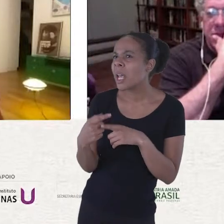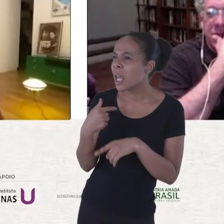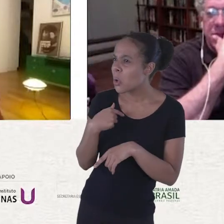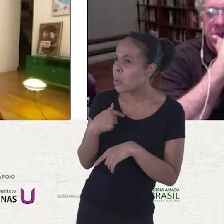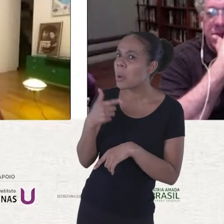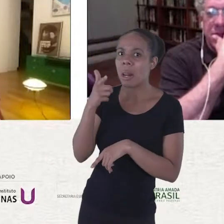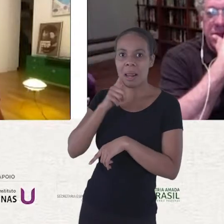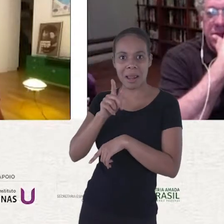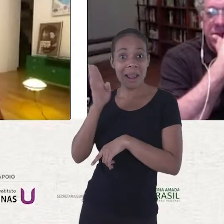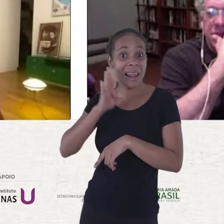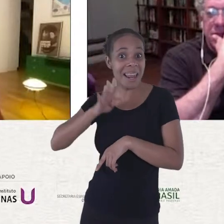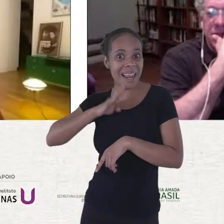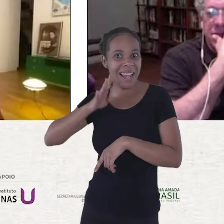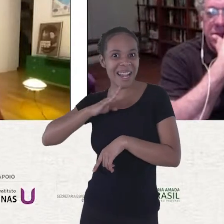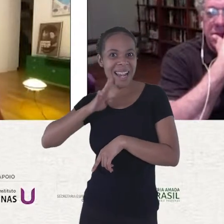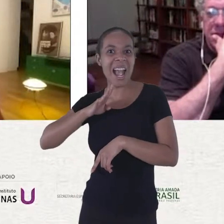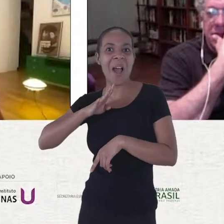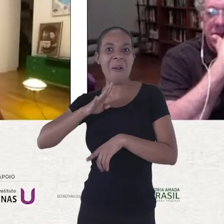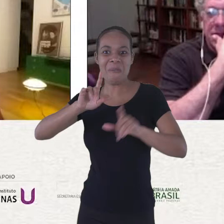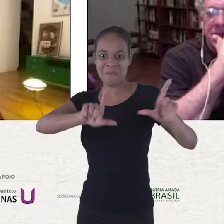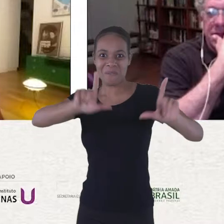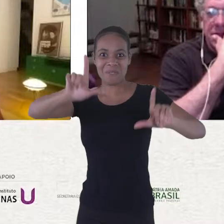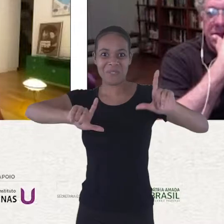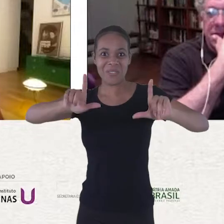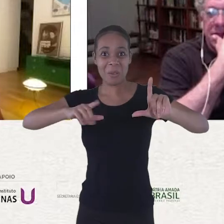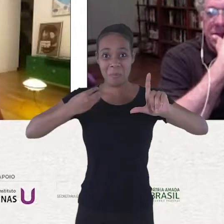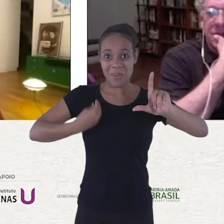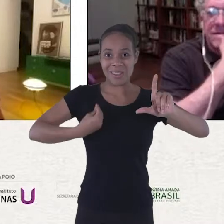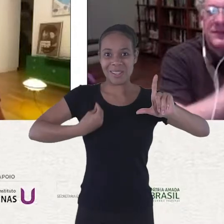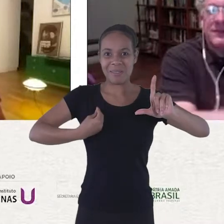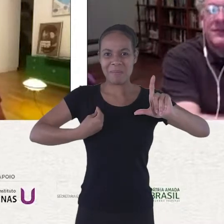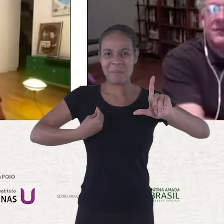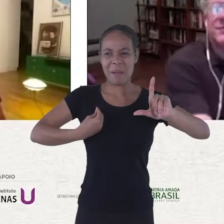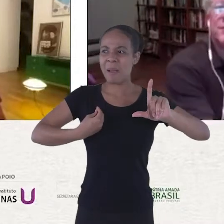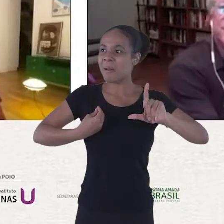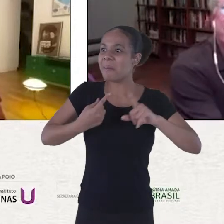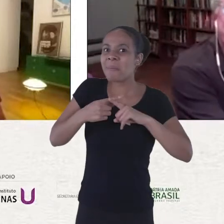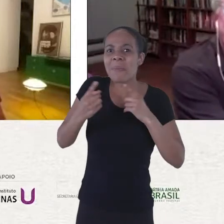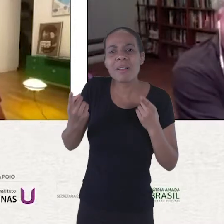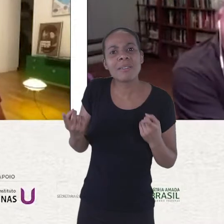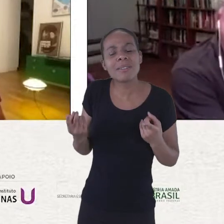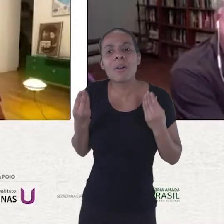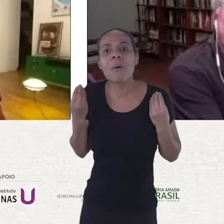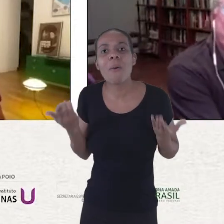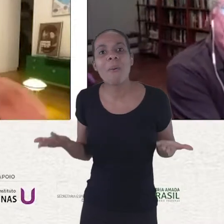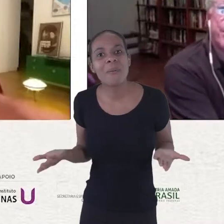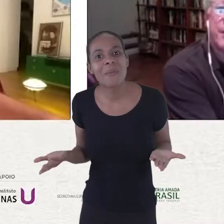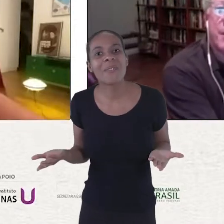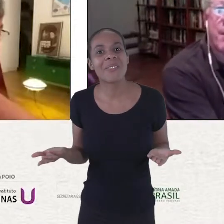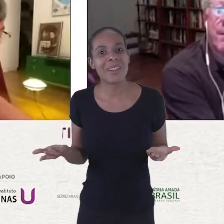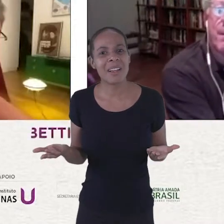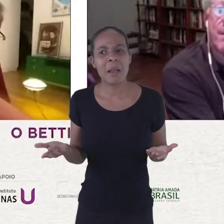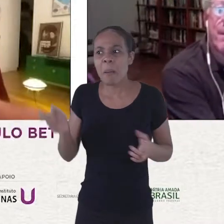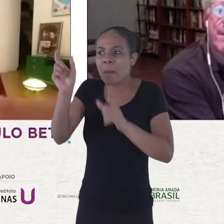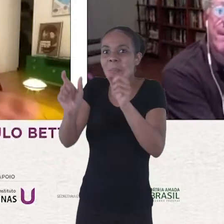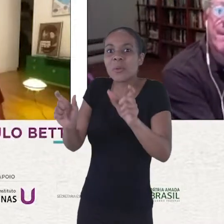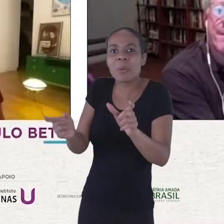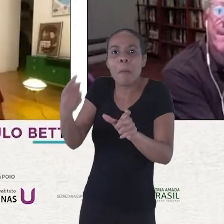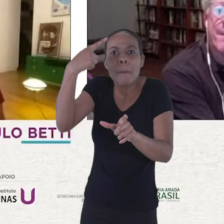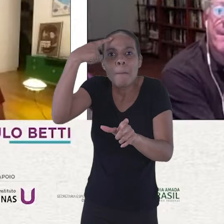Quando você inventou essa história de estar com o Graça e com o Paulo, para falar que são pessoas que pensam o tempo